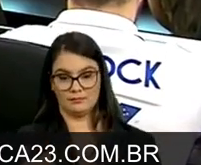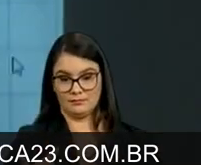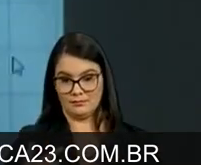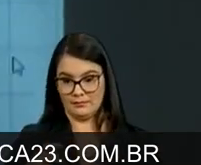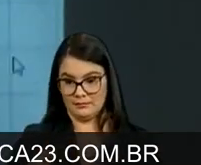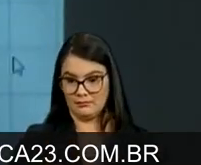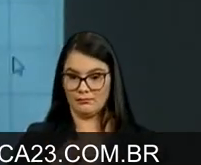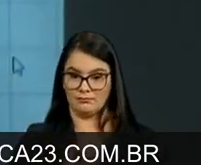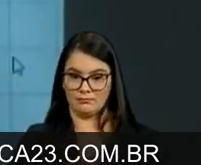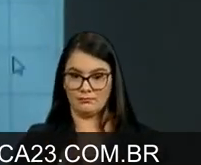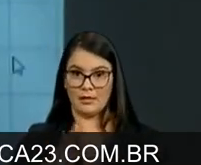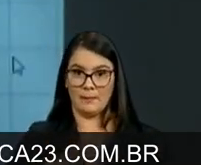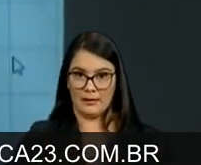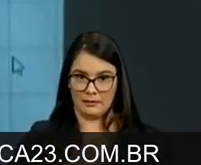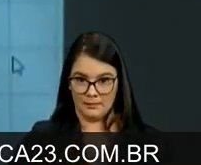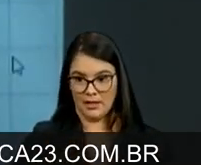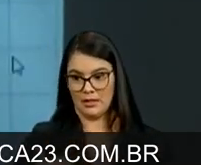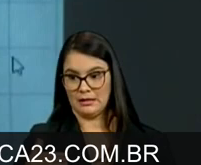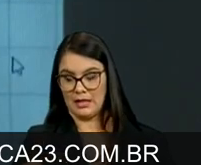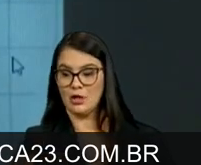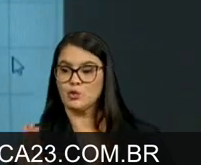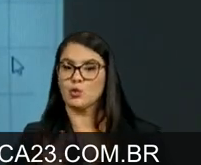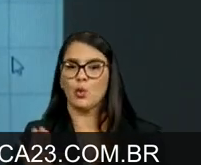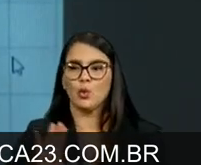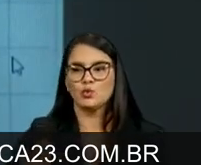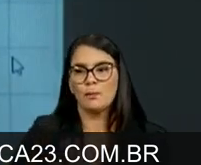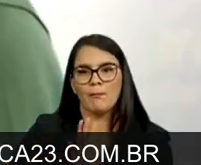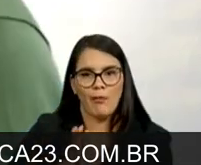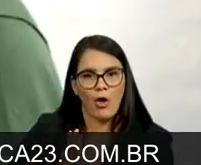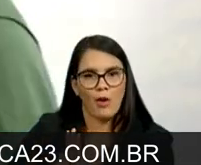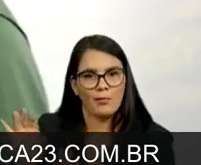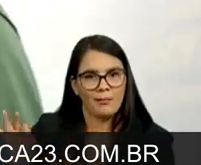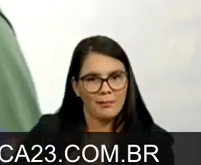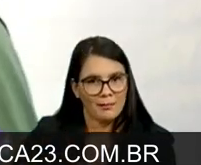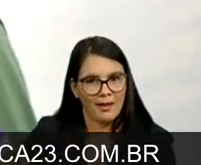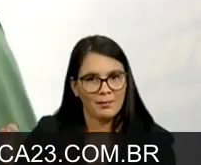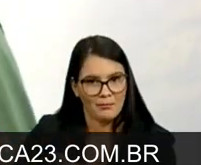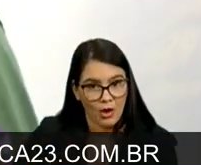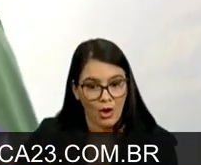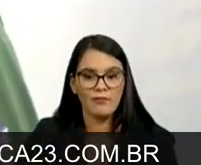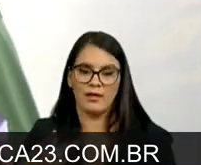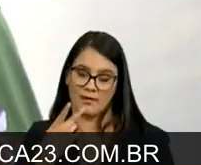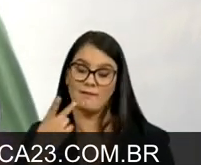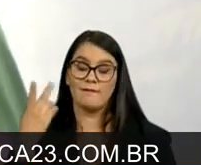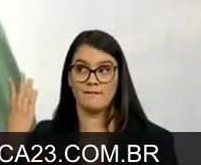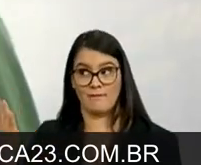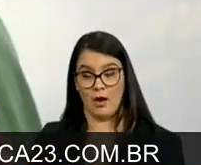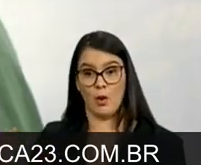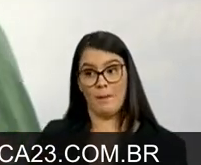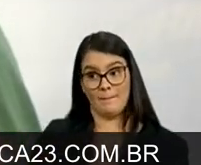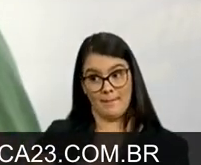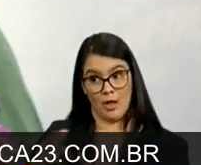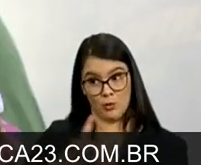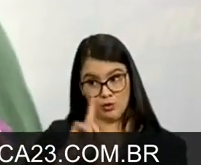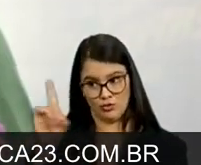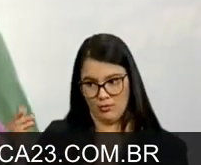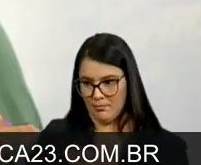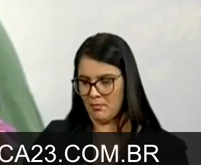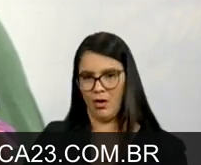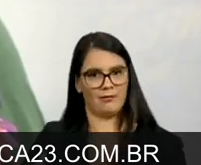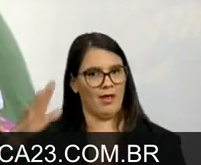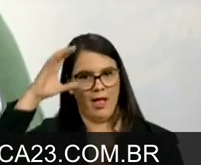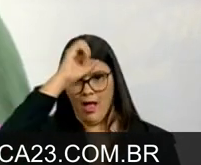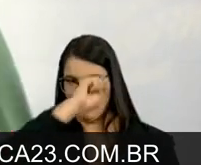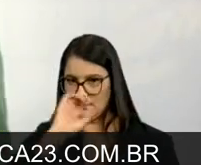dando aulas de matemática e há 10 em cursinho preparatório, o professor Rogério garante que perto do exame não é hora de